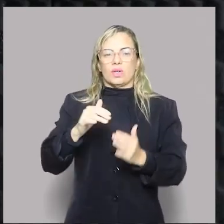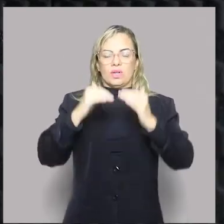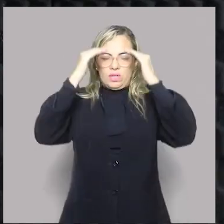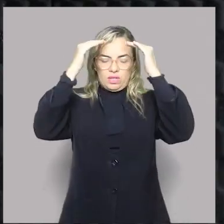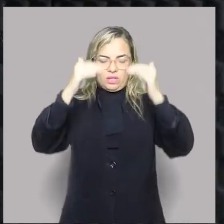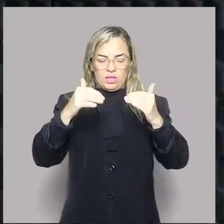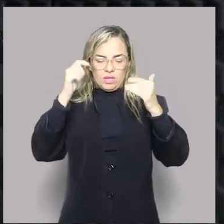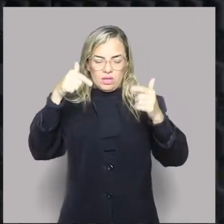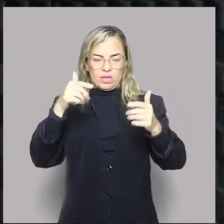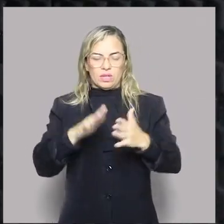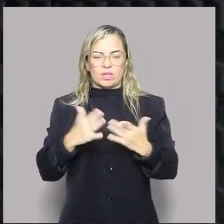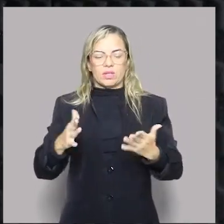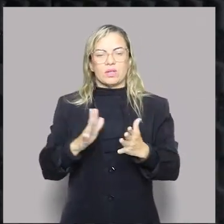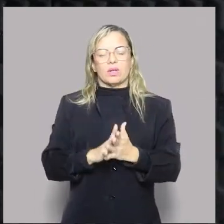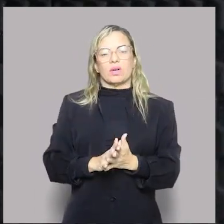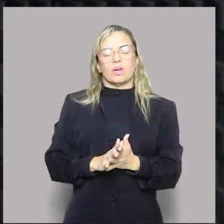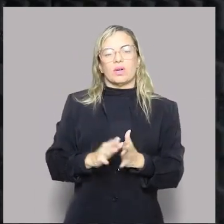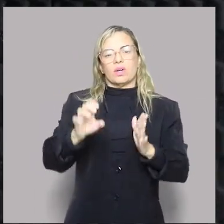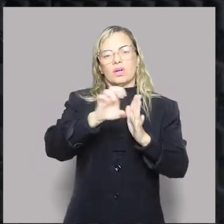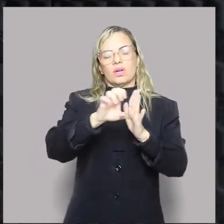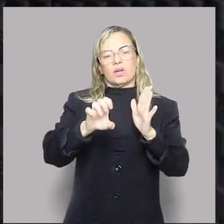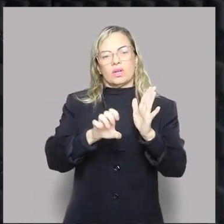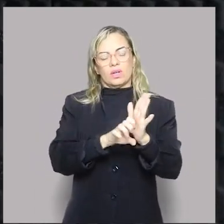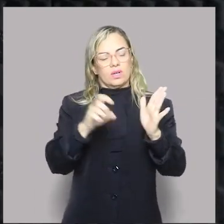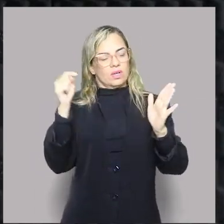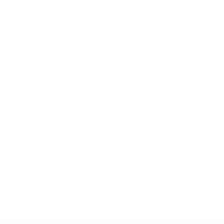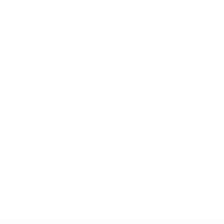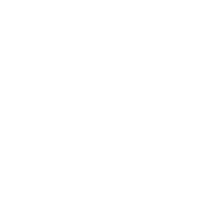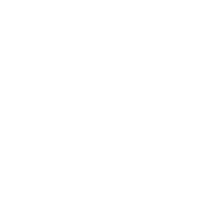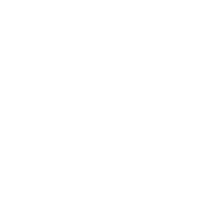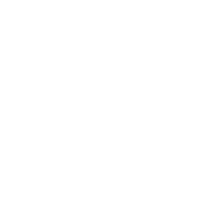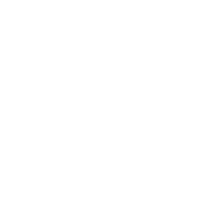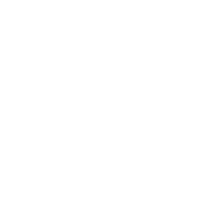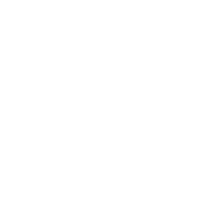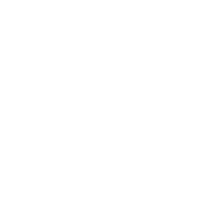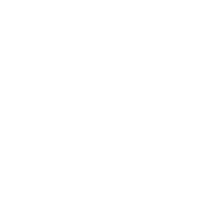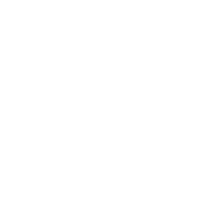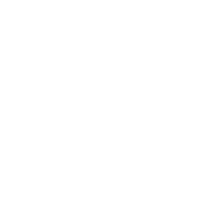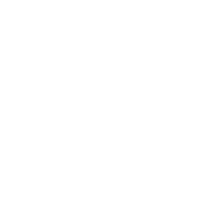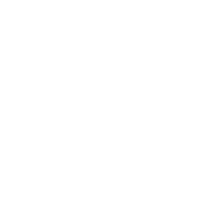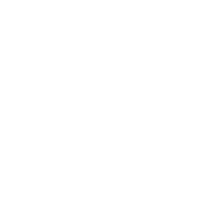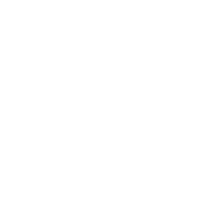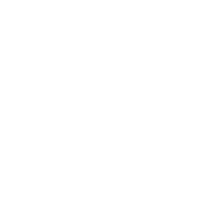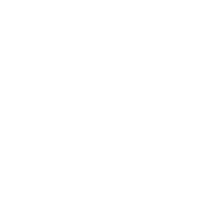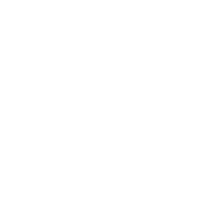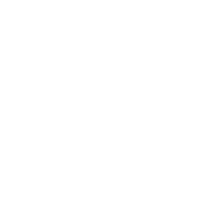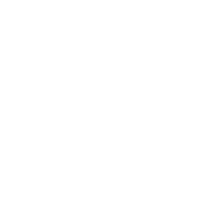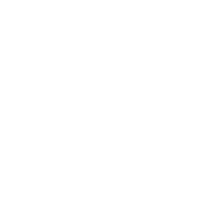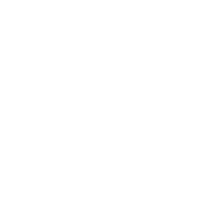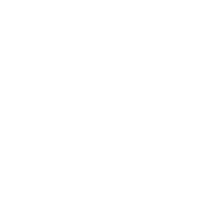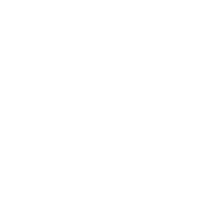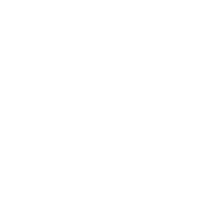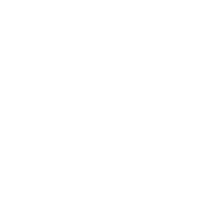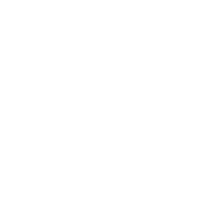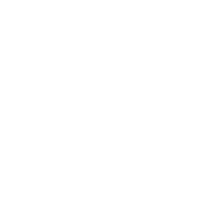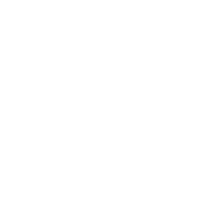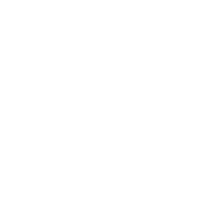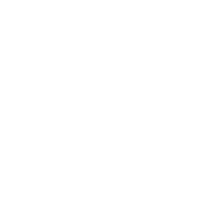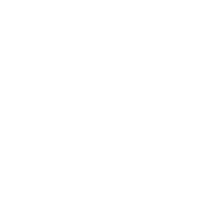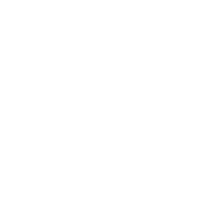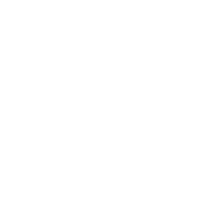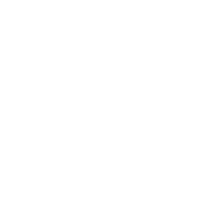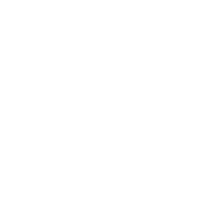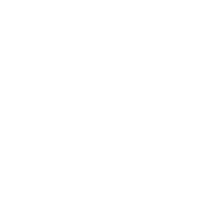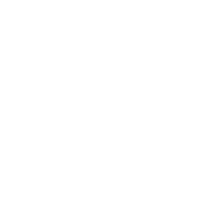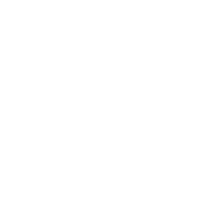vendo aqui que como a consequência, ela é um desdobramento dessa causa, essa consequência precisa também ser mais